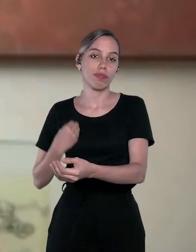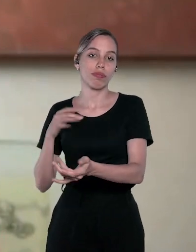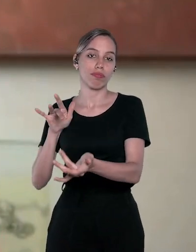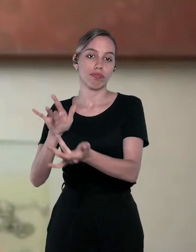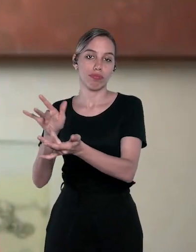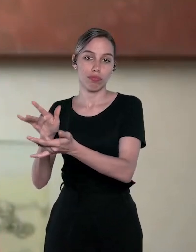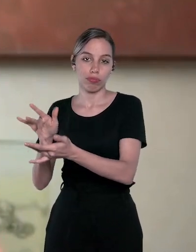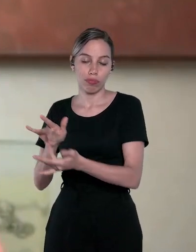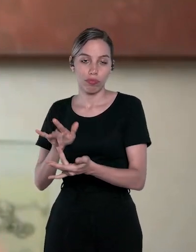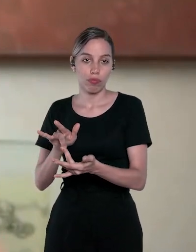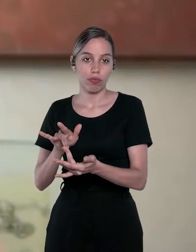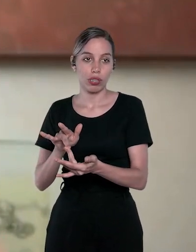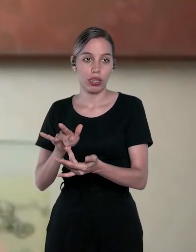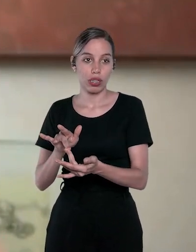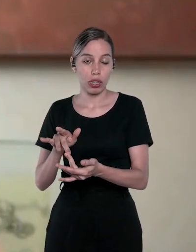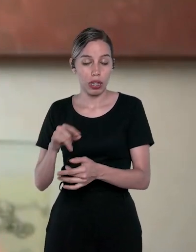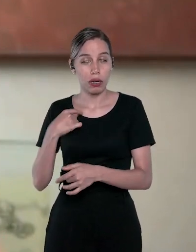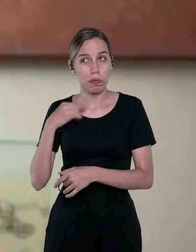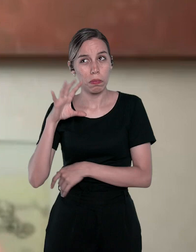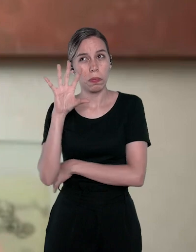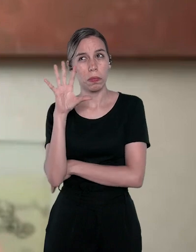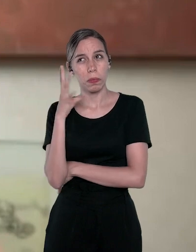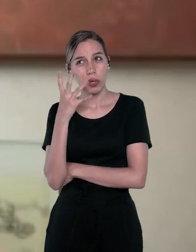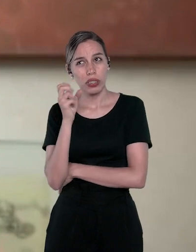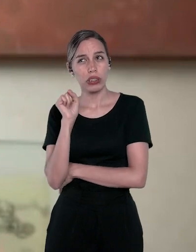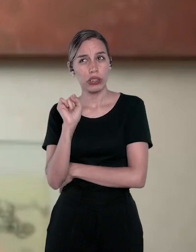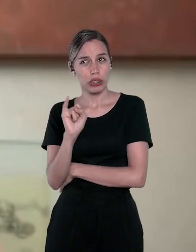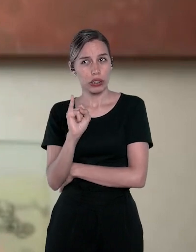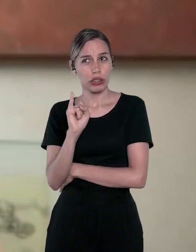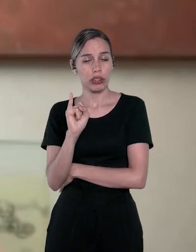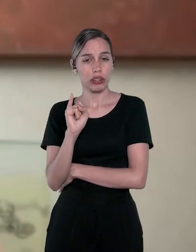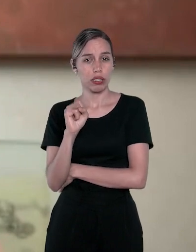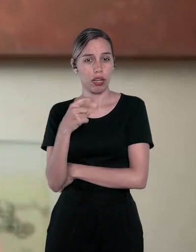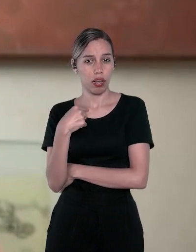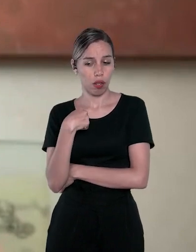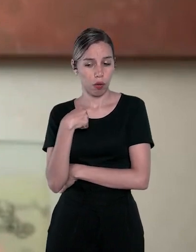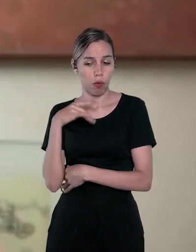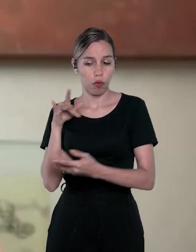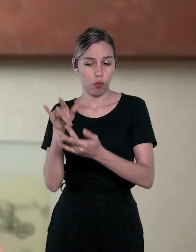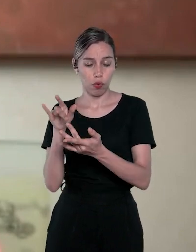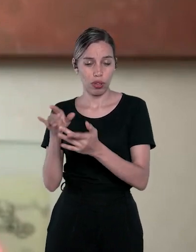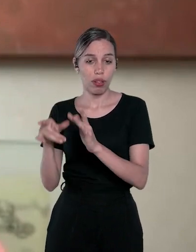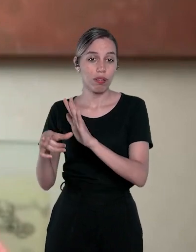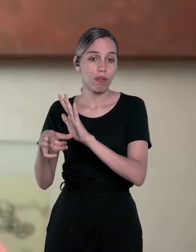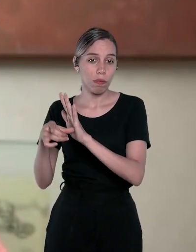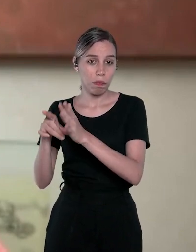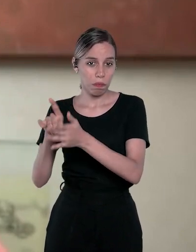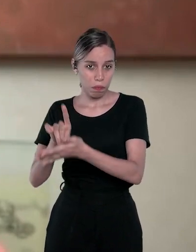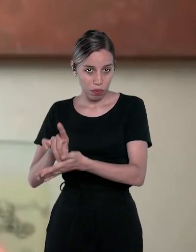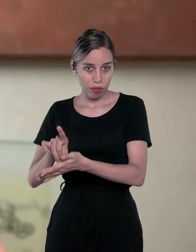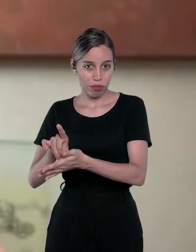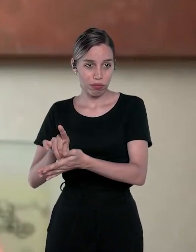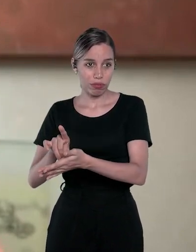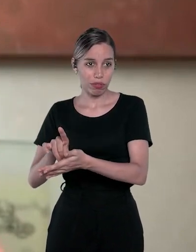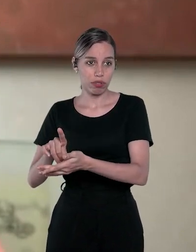tivesse procurado esses jovens rapazes, como era eu na época, eu